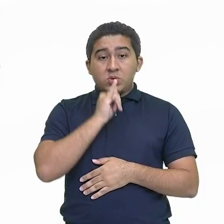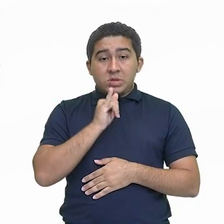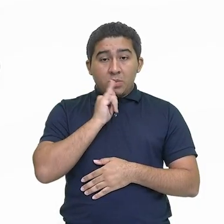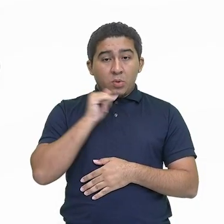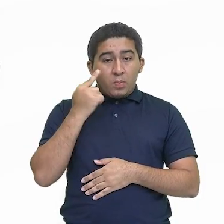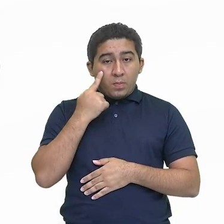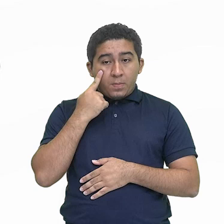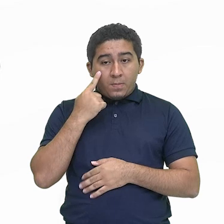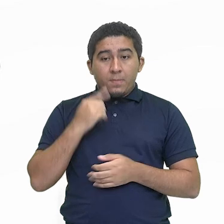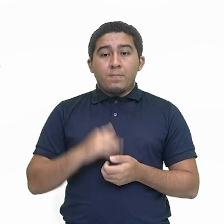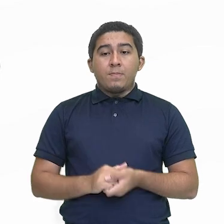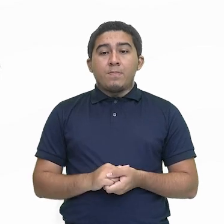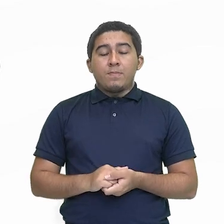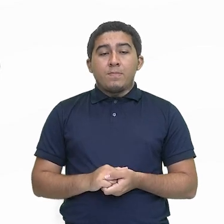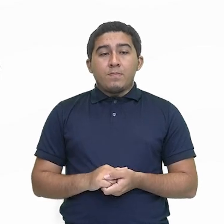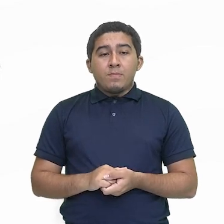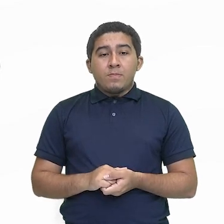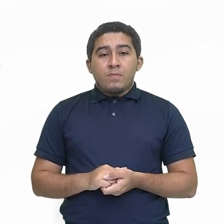olha só.